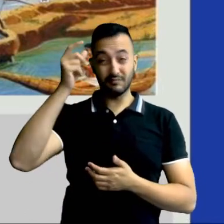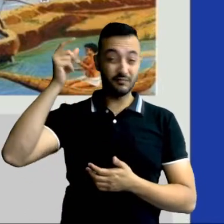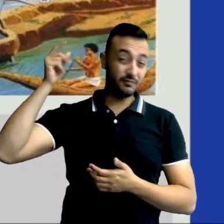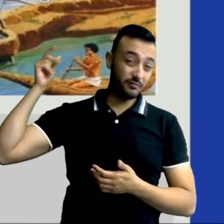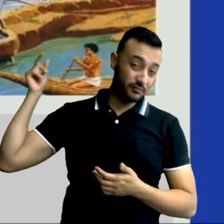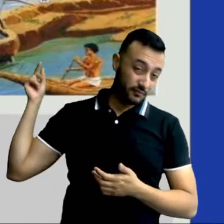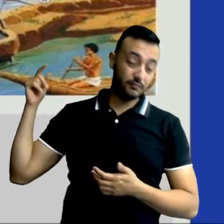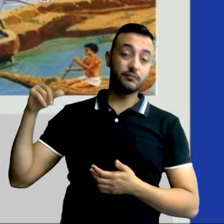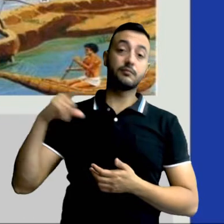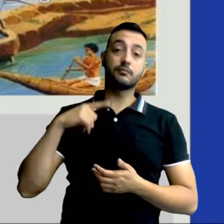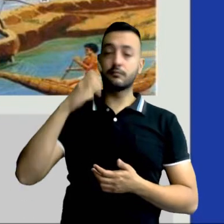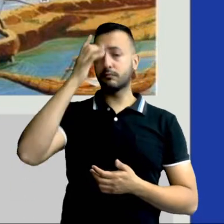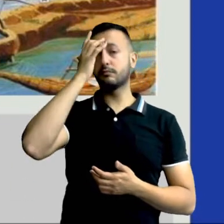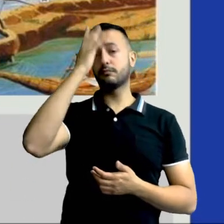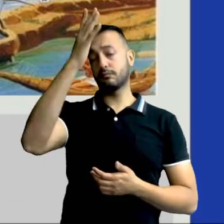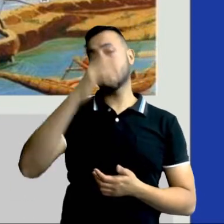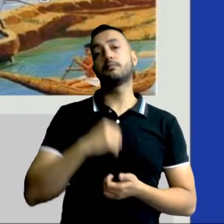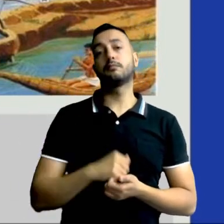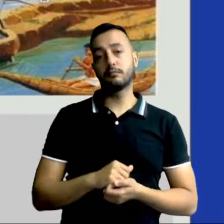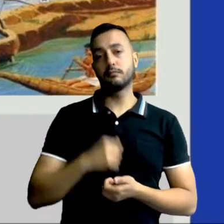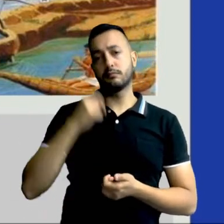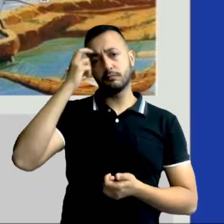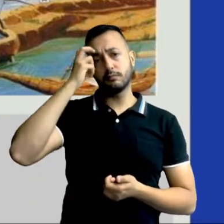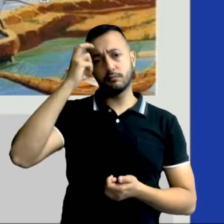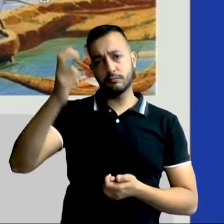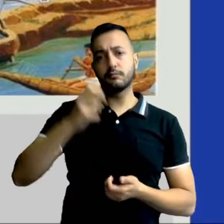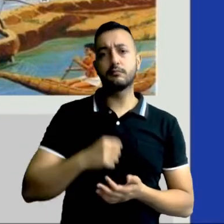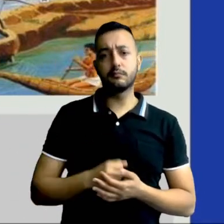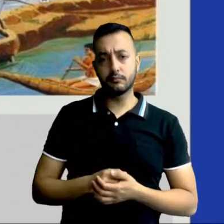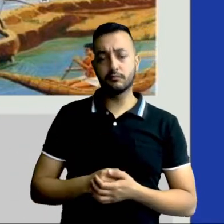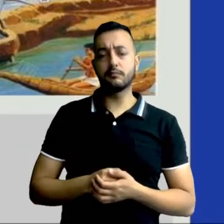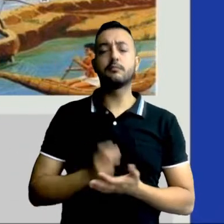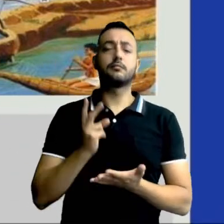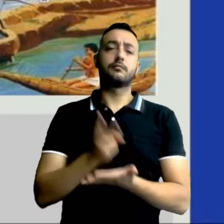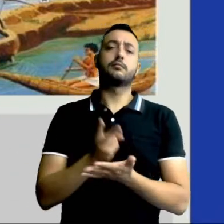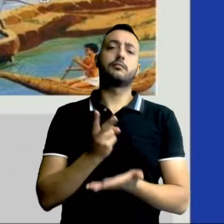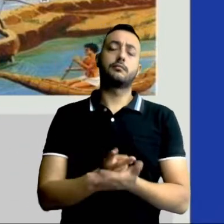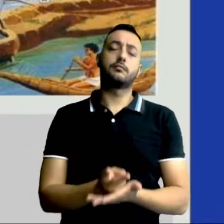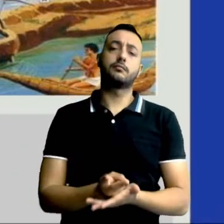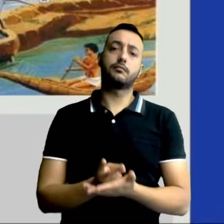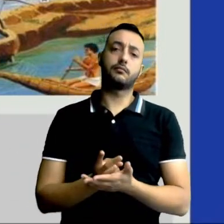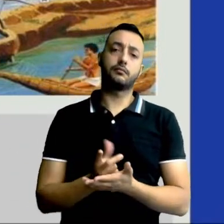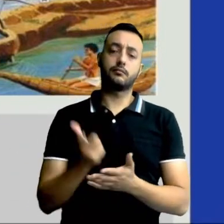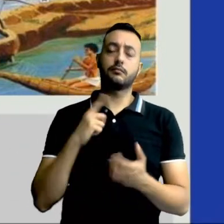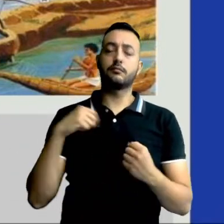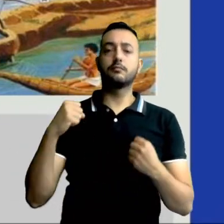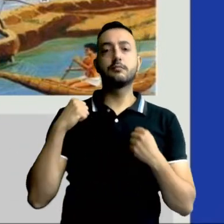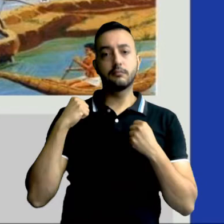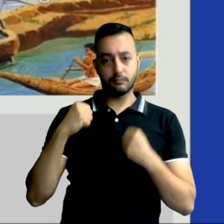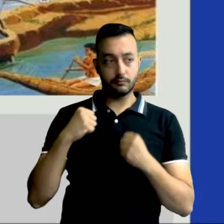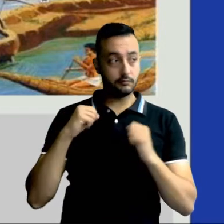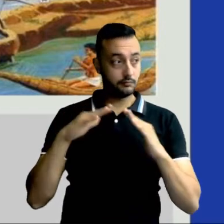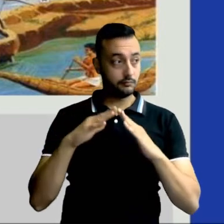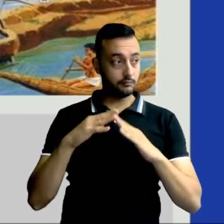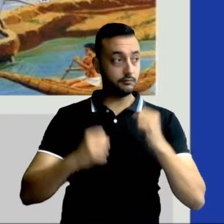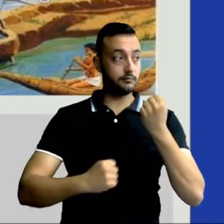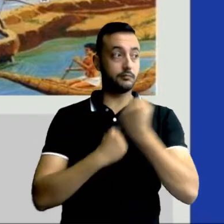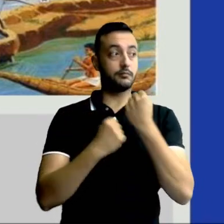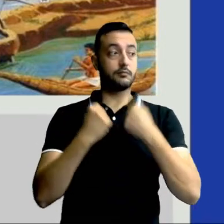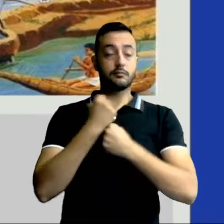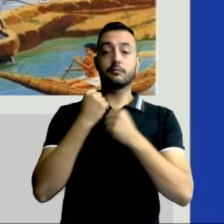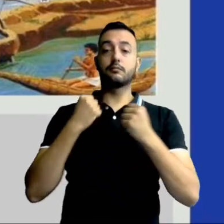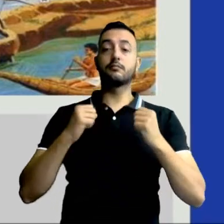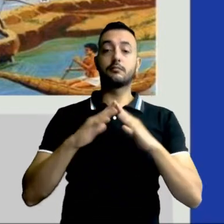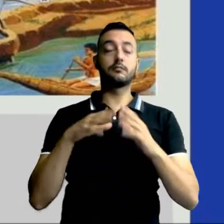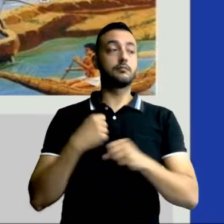Ele eles eram bastante práticos e inteligentes eles procuravam sem verificar suas casas próximas